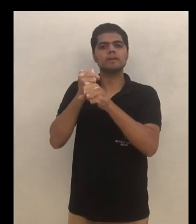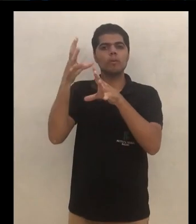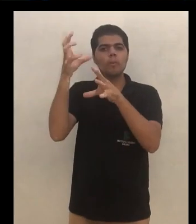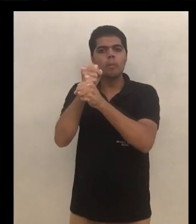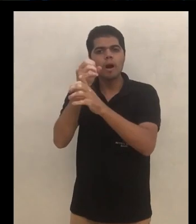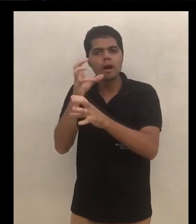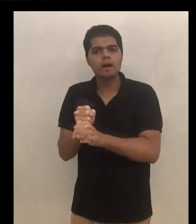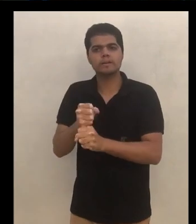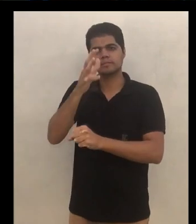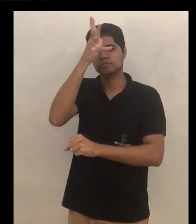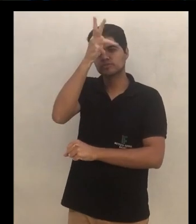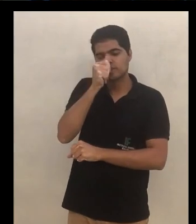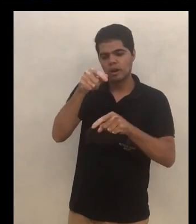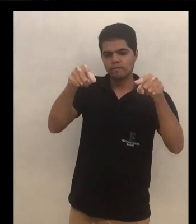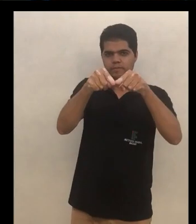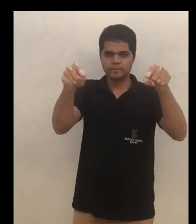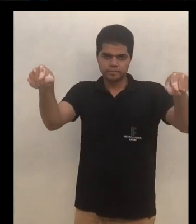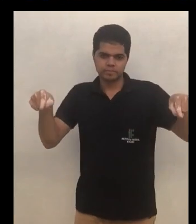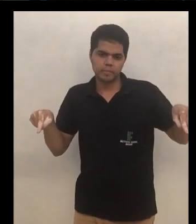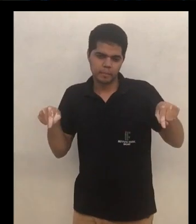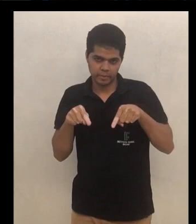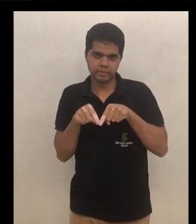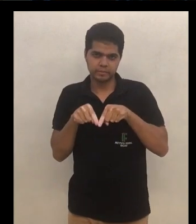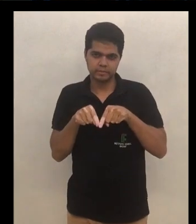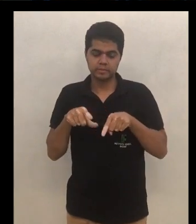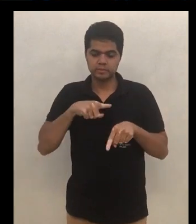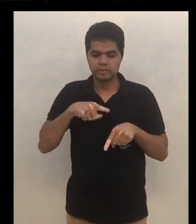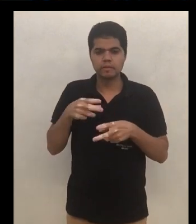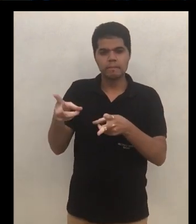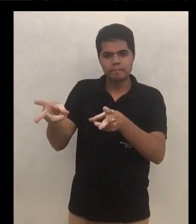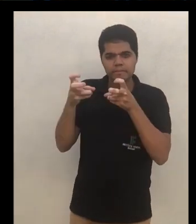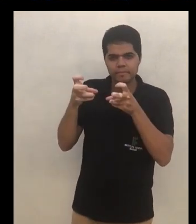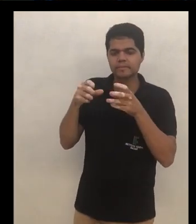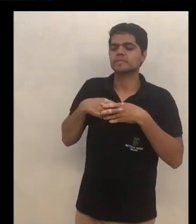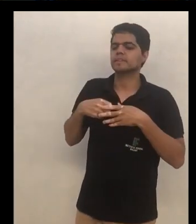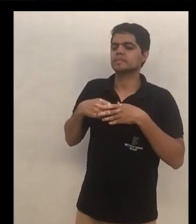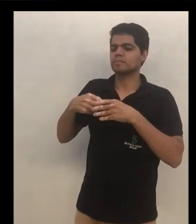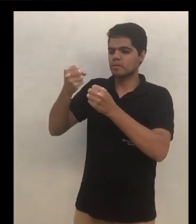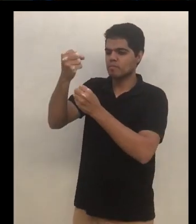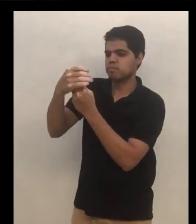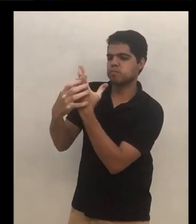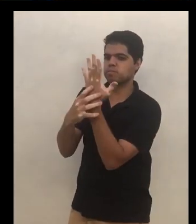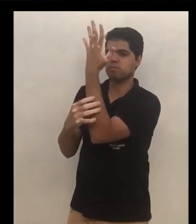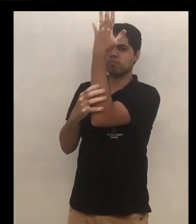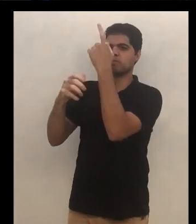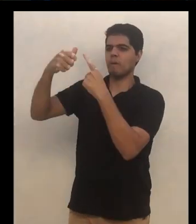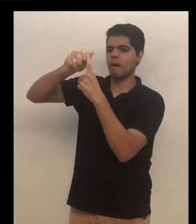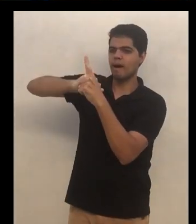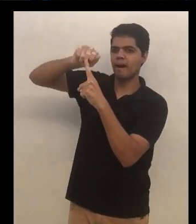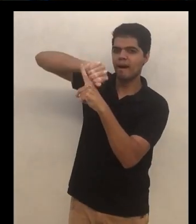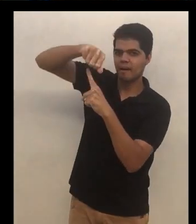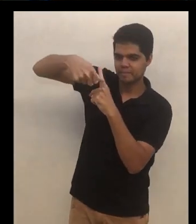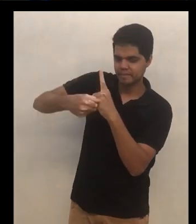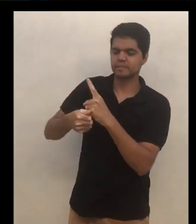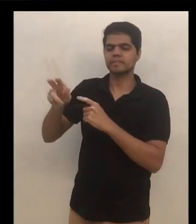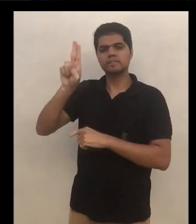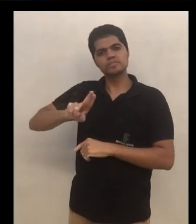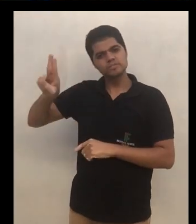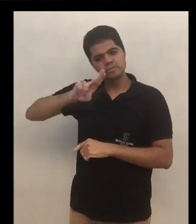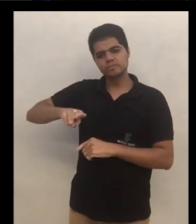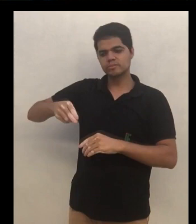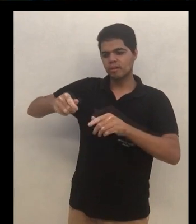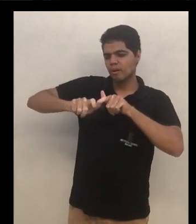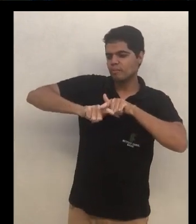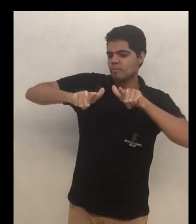veem que eles têm espaço à vontade, né? Tem até a bananeira aqui que a gente usa as folhas também, né? Para vermífugo, onde o animal está